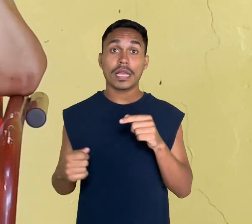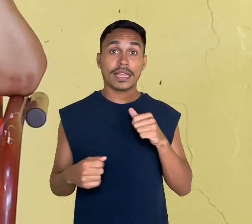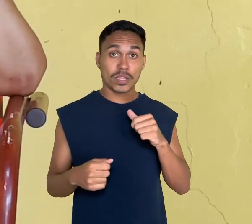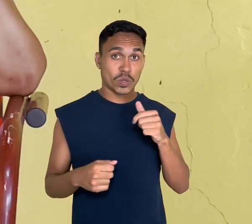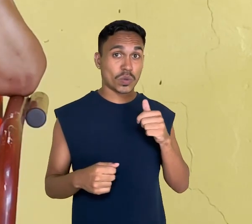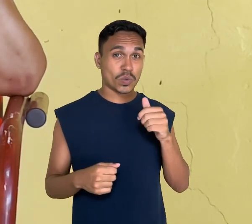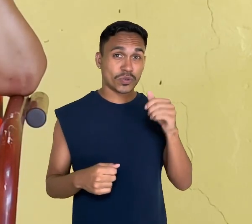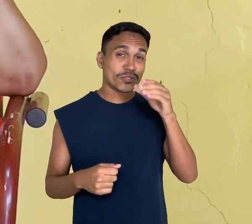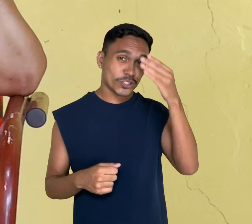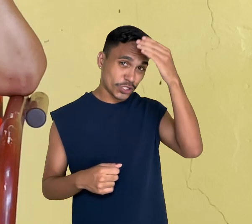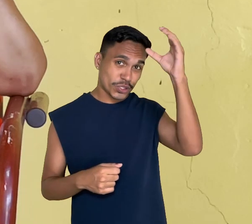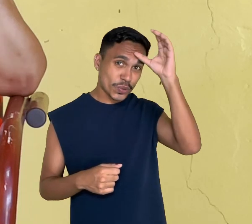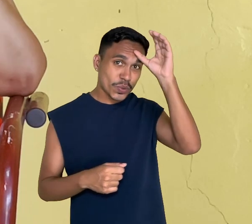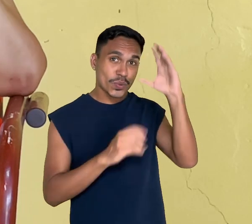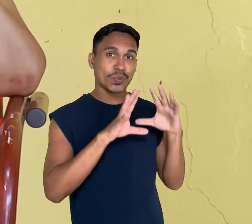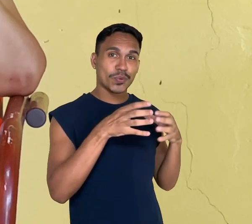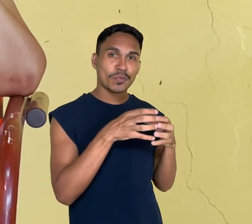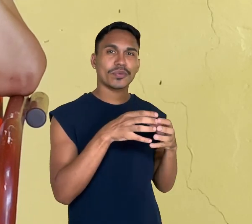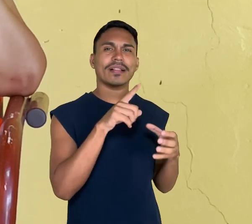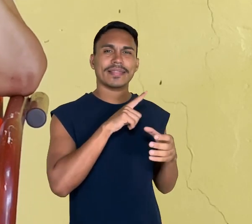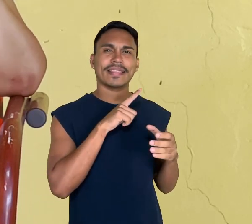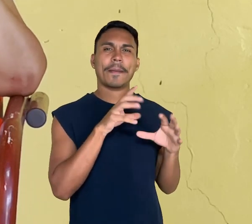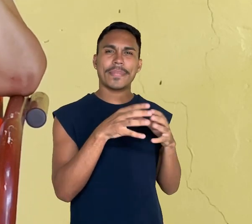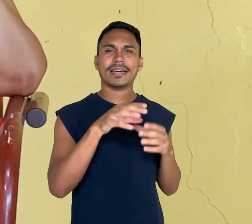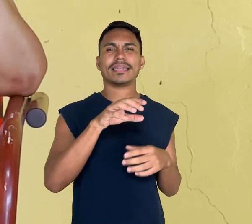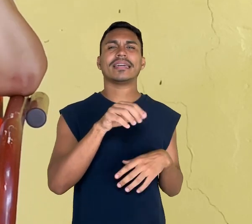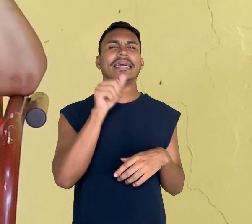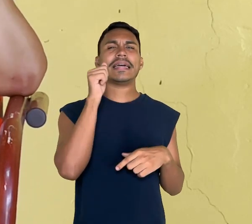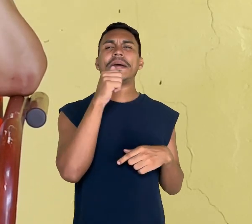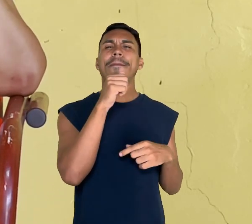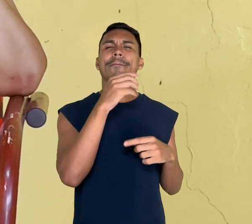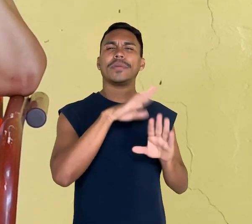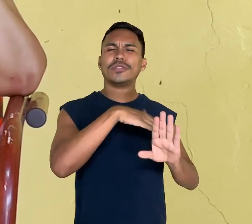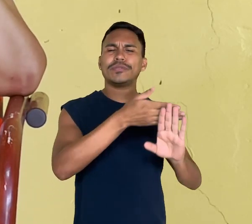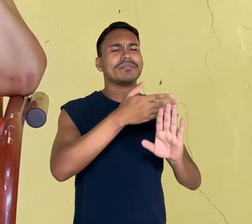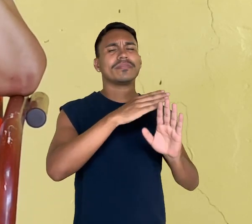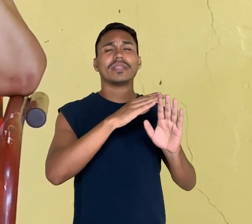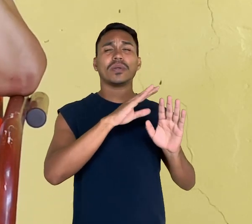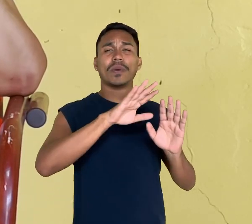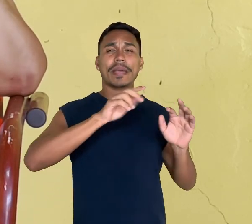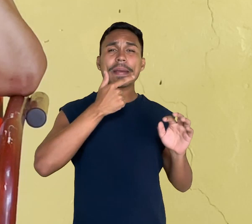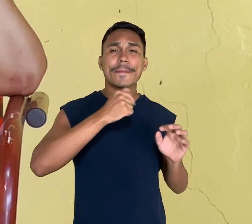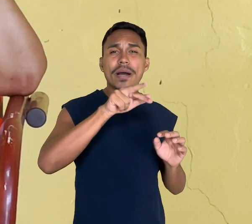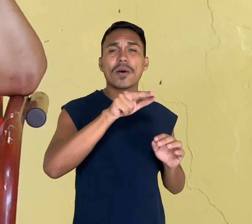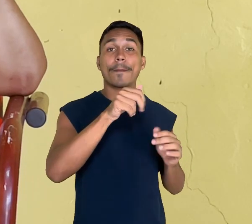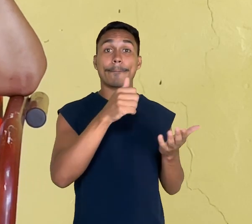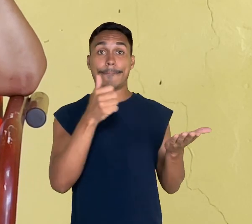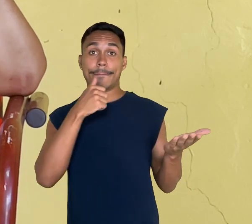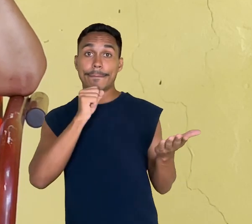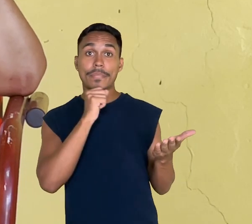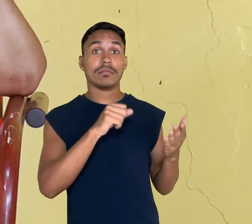meu que tem uma banda cabaçal chamada Santo Antônio, que é todos os meus tios, irmão da minha mãe, irmão do meu pai, enfim. Eles iam se apresentar